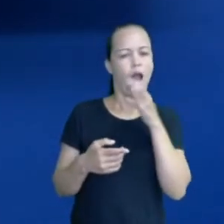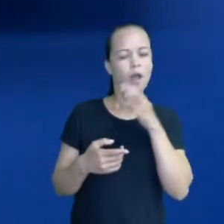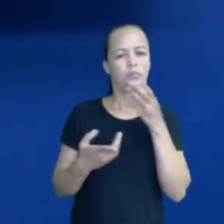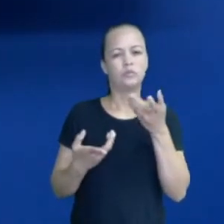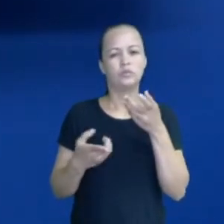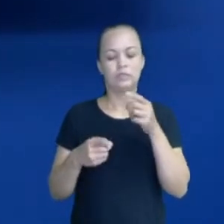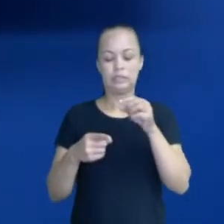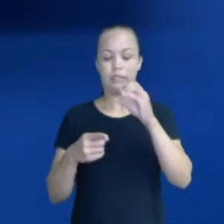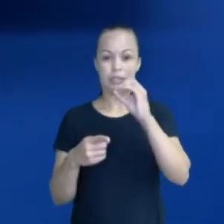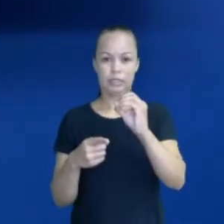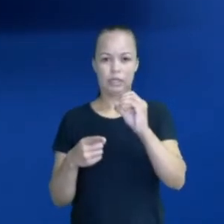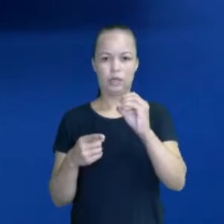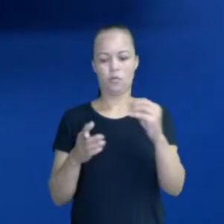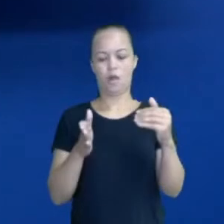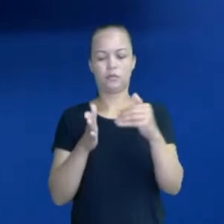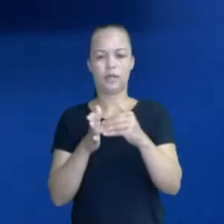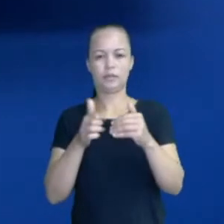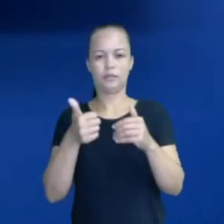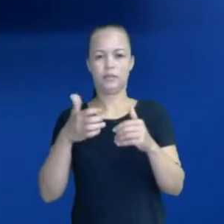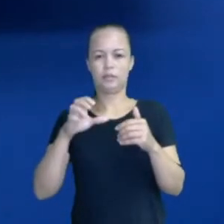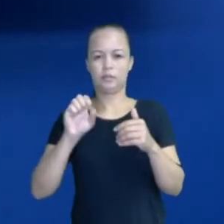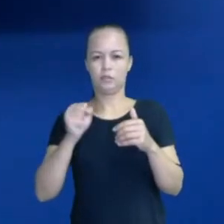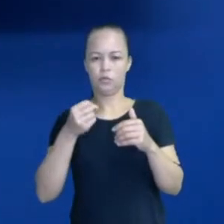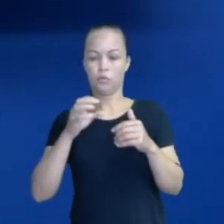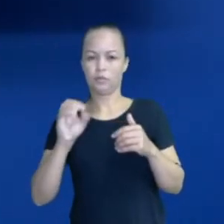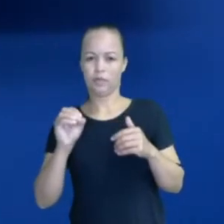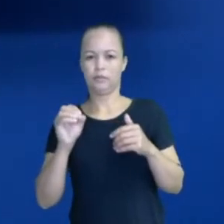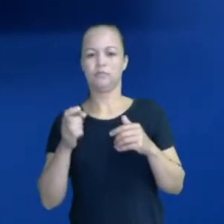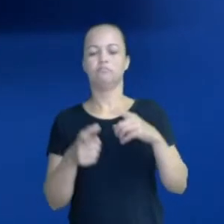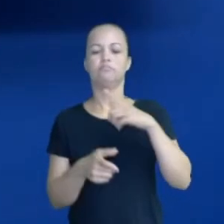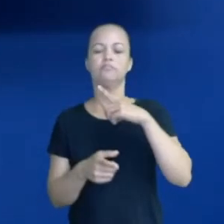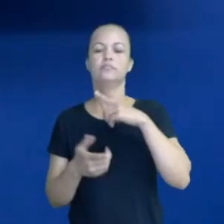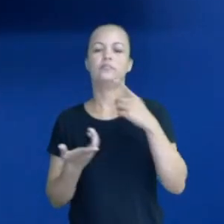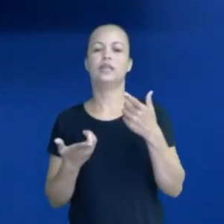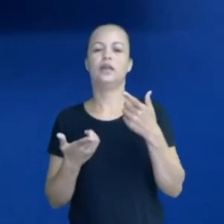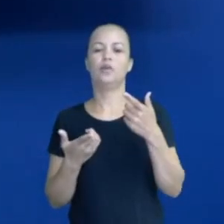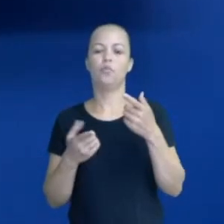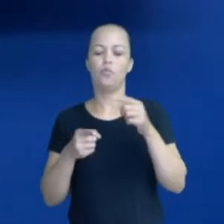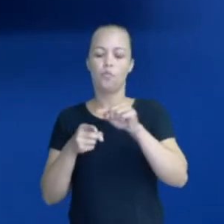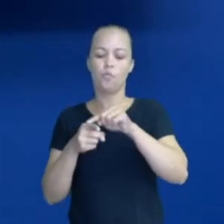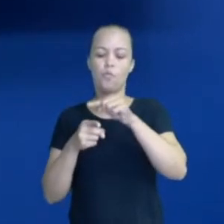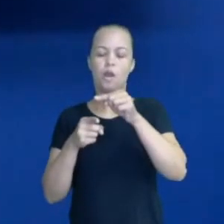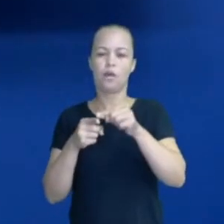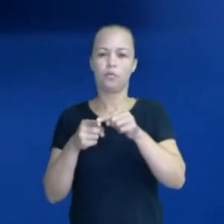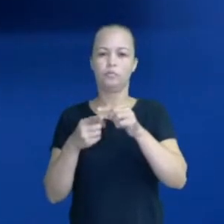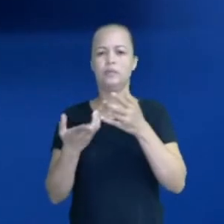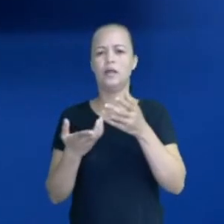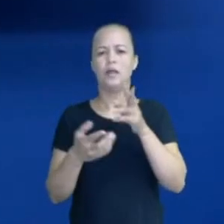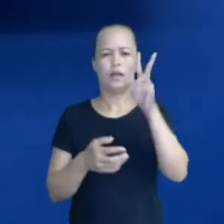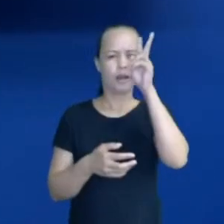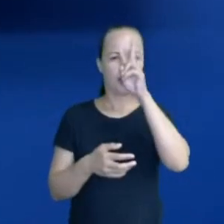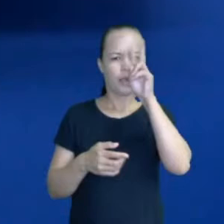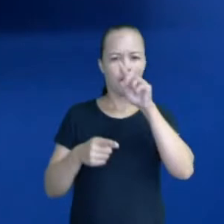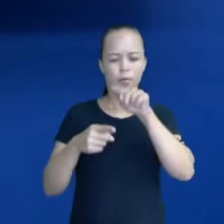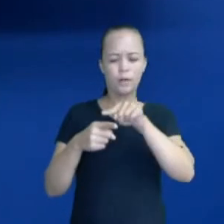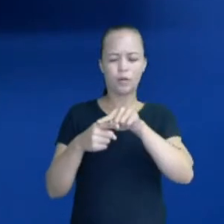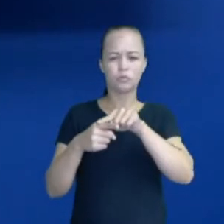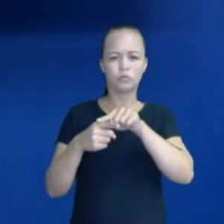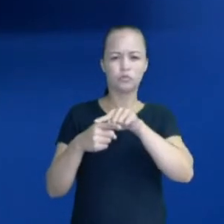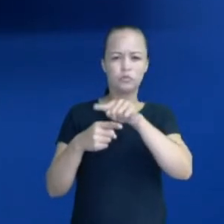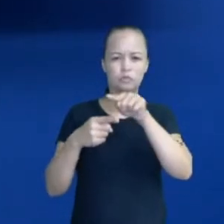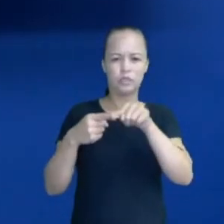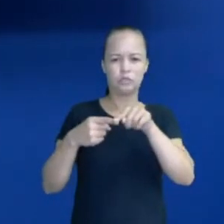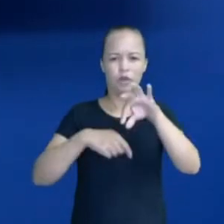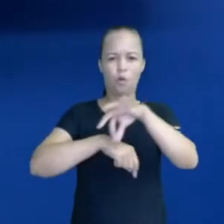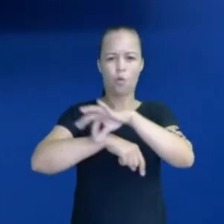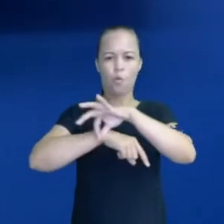lá de 0 a 180, eu tenho o ângulo de meia volta. Lembra do transferidor, tá? Eu vou trazer aqui a próxima imagem, que a